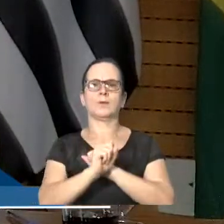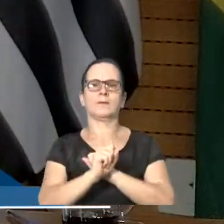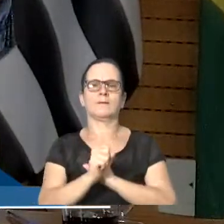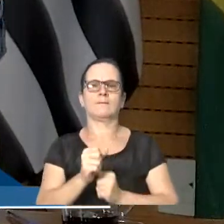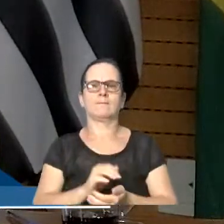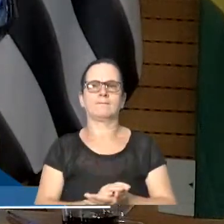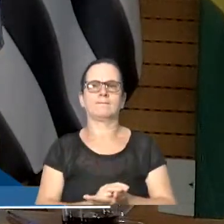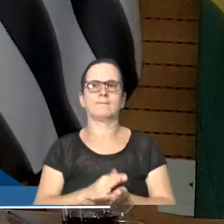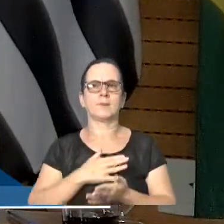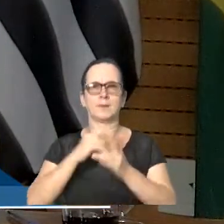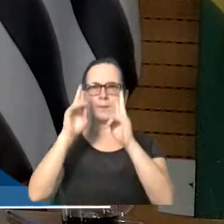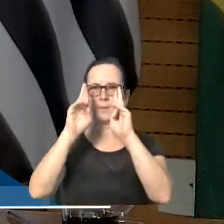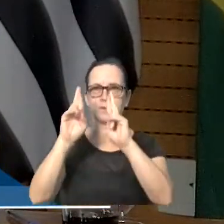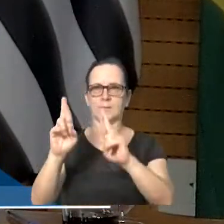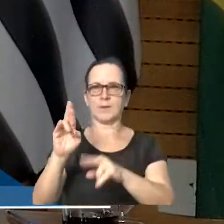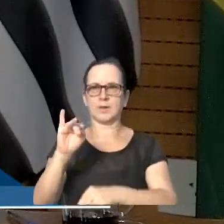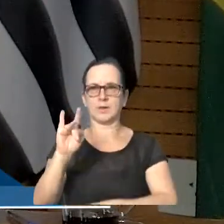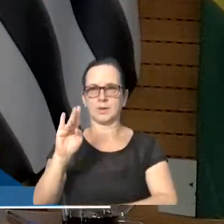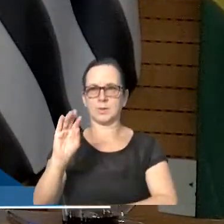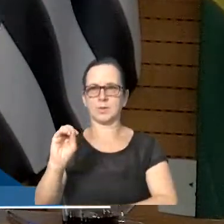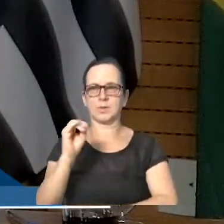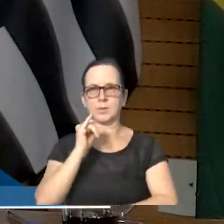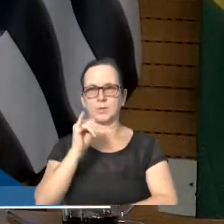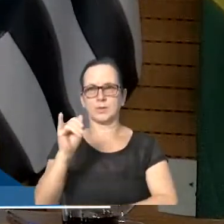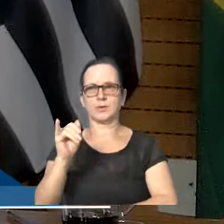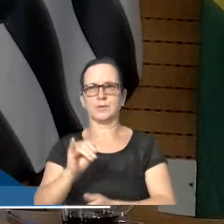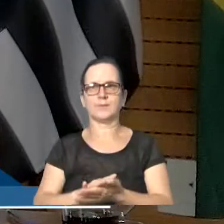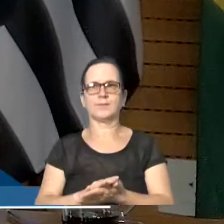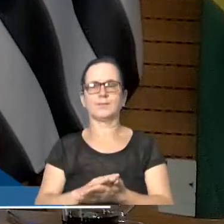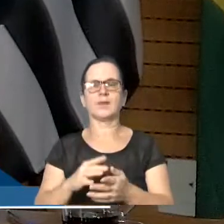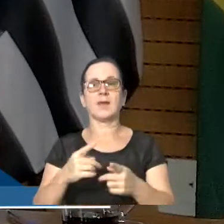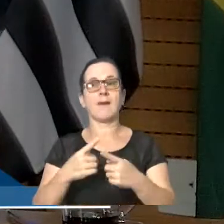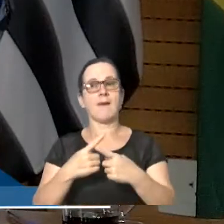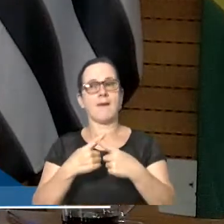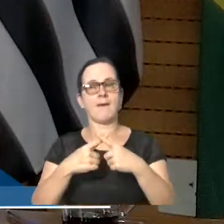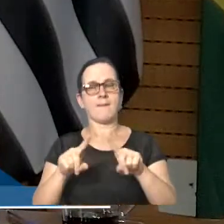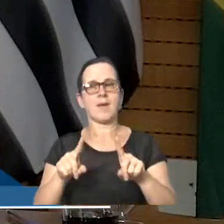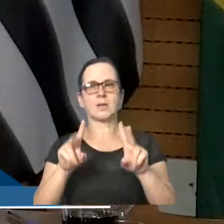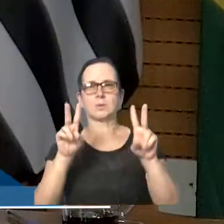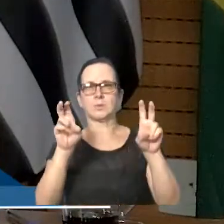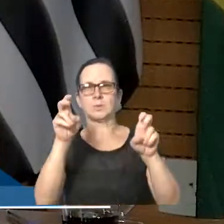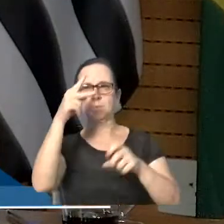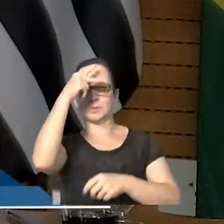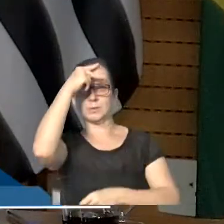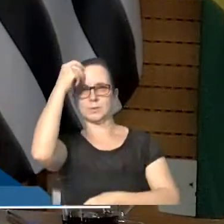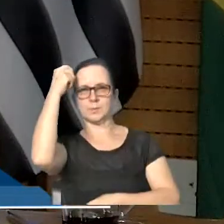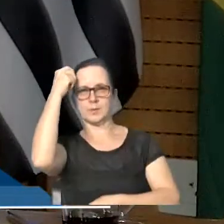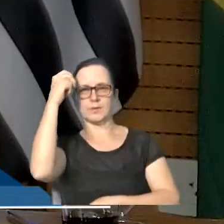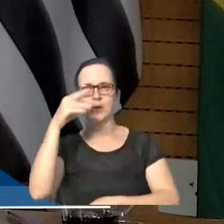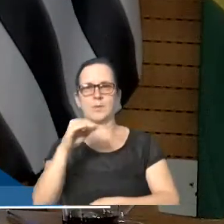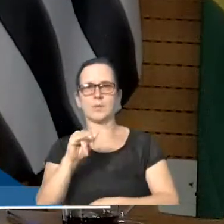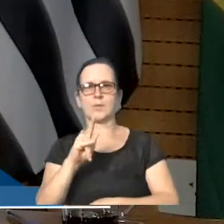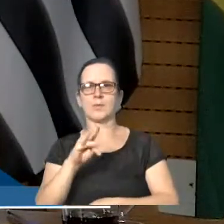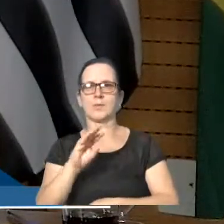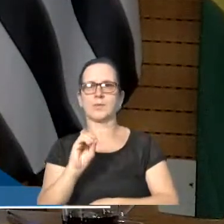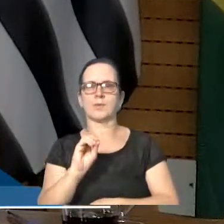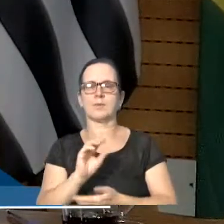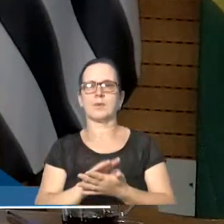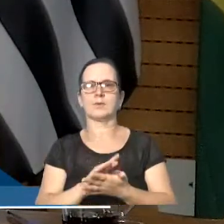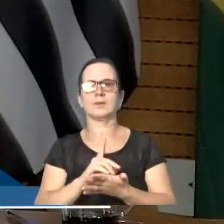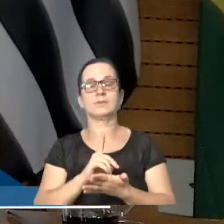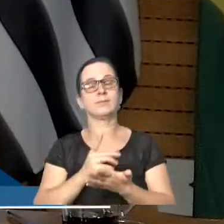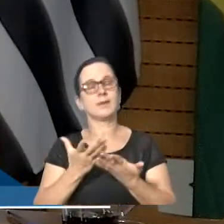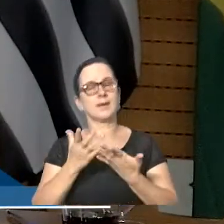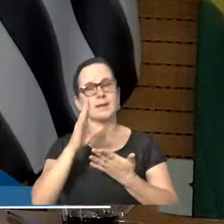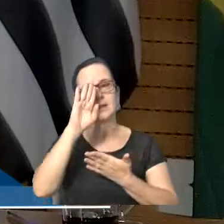meu respeito ao senhor, mas vindo desse senhor que se intitula prefeito dessa cidade, que é o prefeito dessa cidade, eu quero